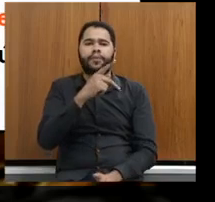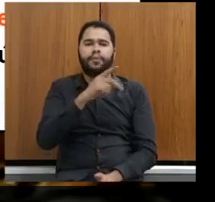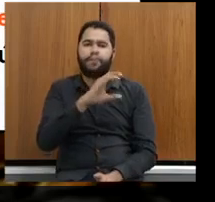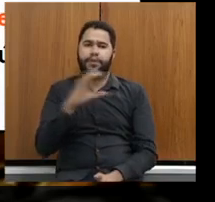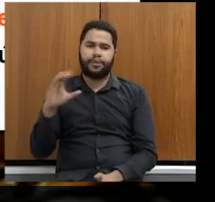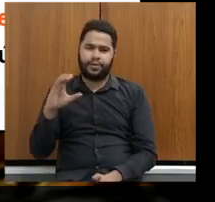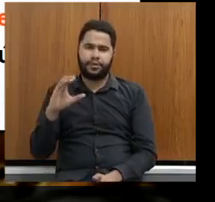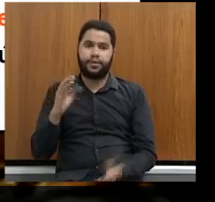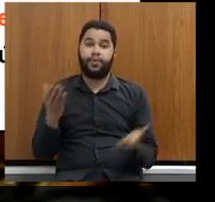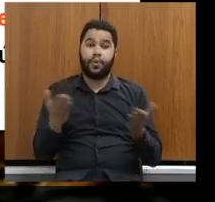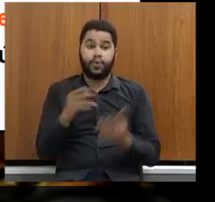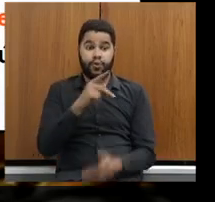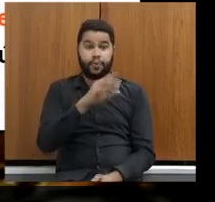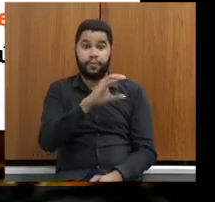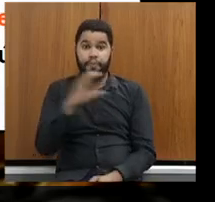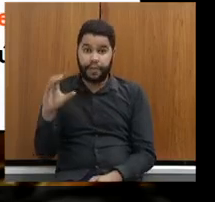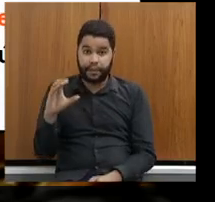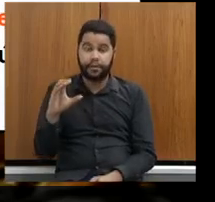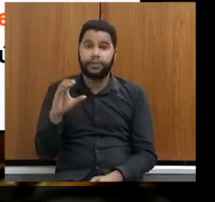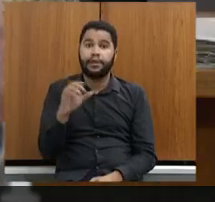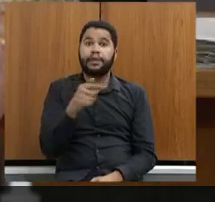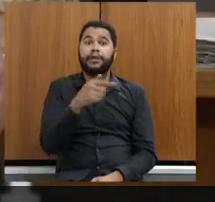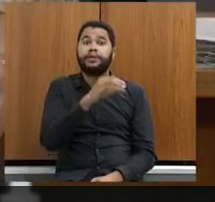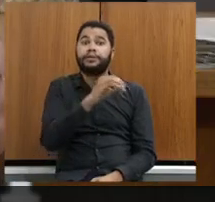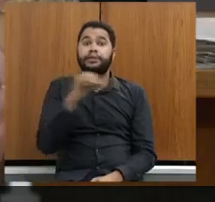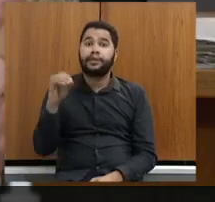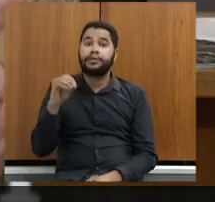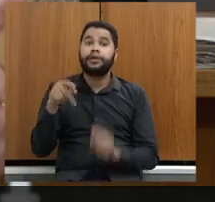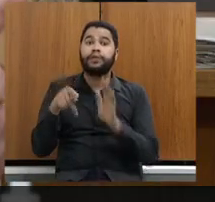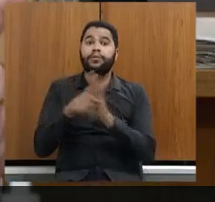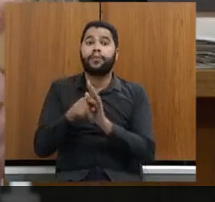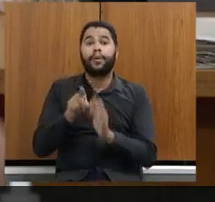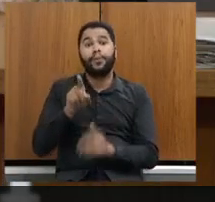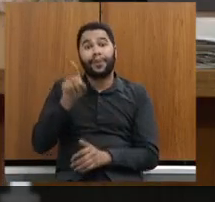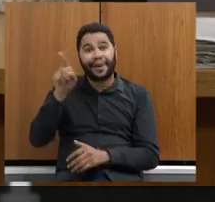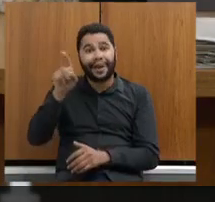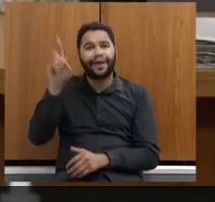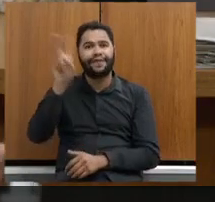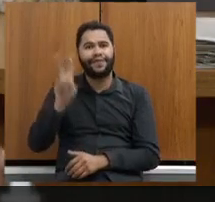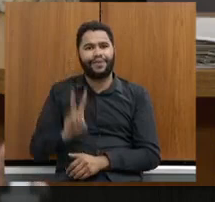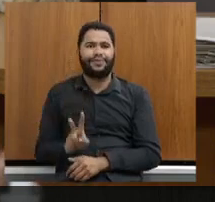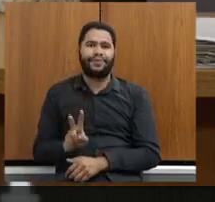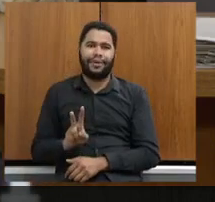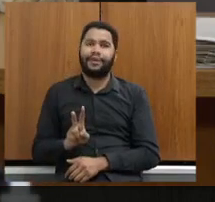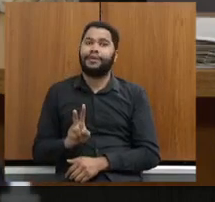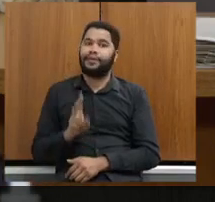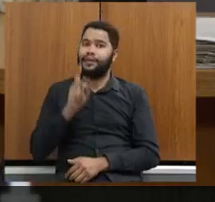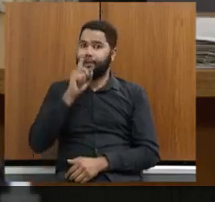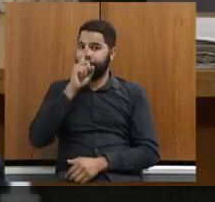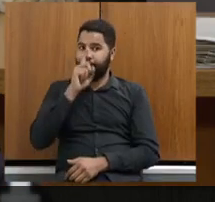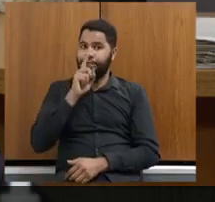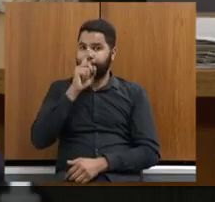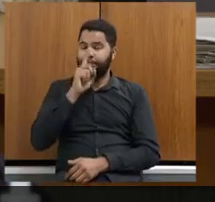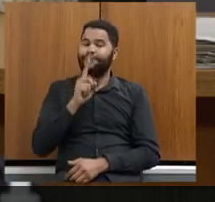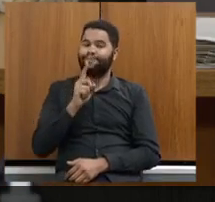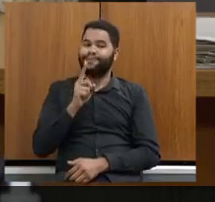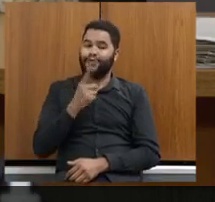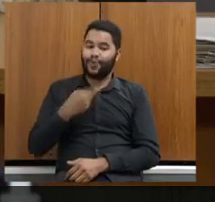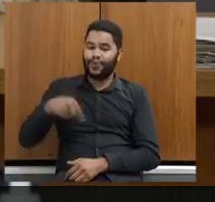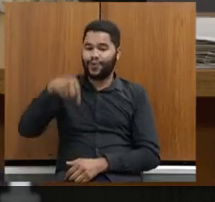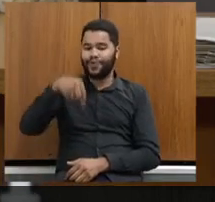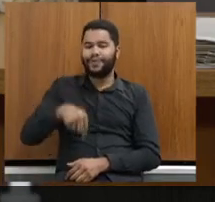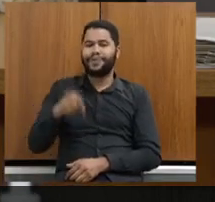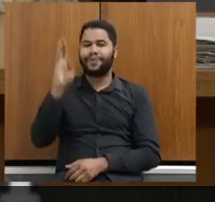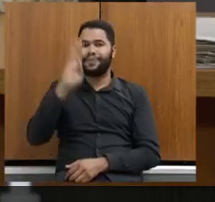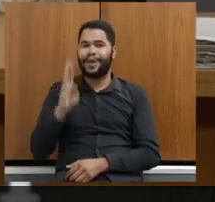o seu de ter uma ideia hoje o PC já tem 700 batizados na Venezuela então é um risco que a gente corre assim enorme hoje em